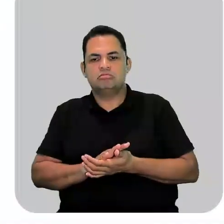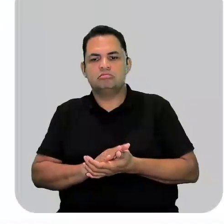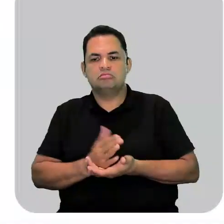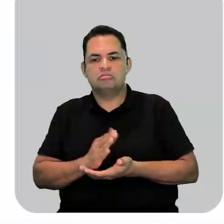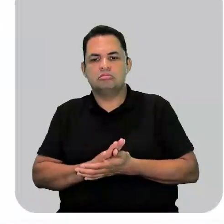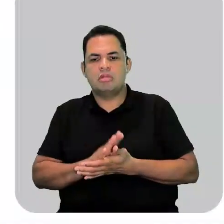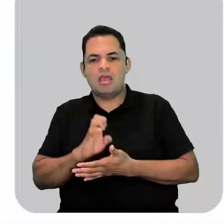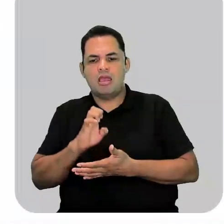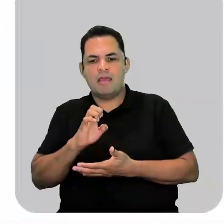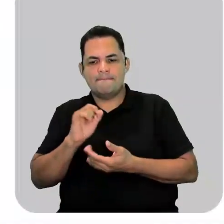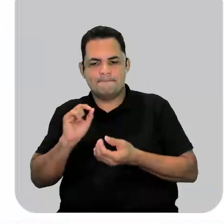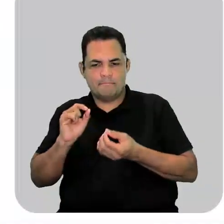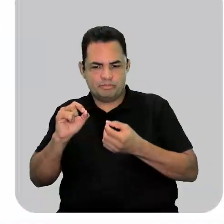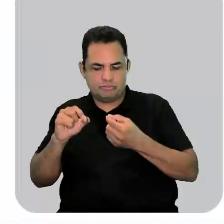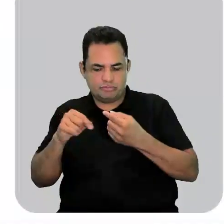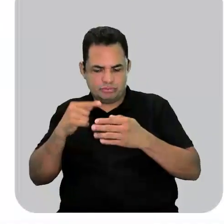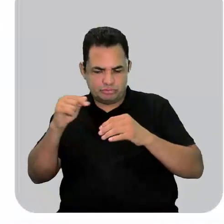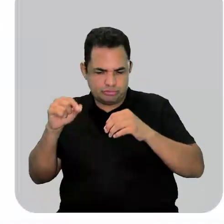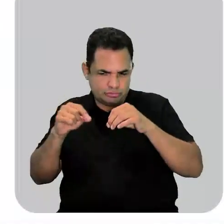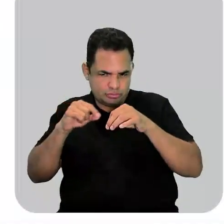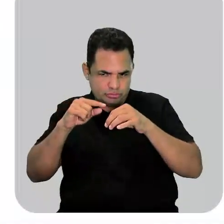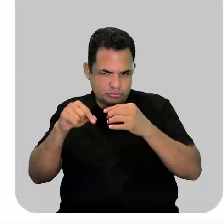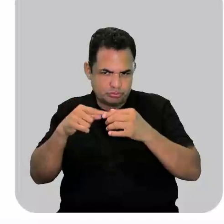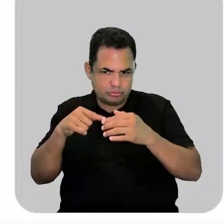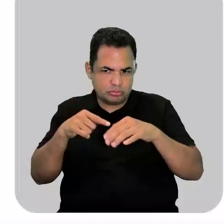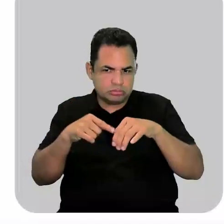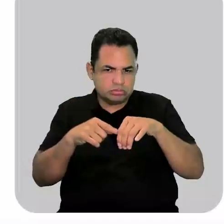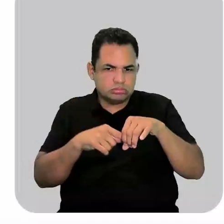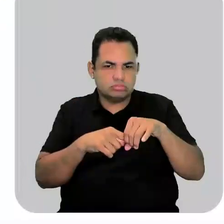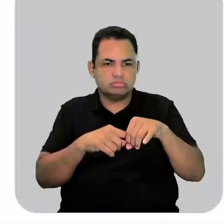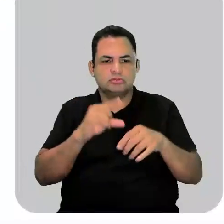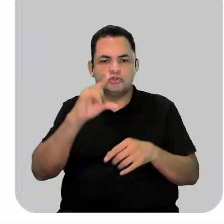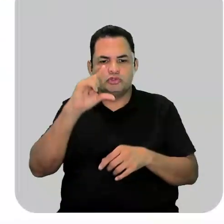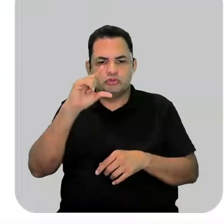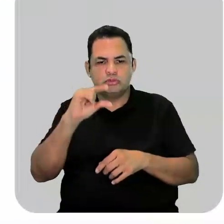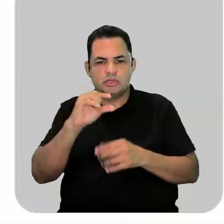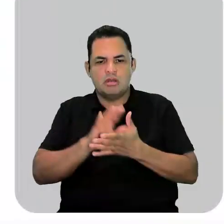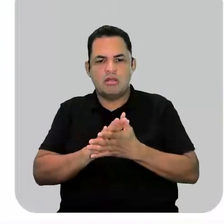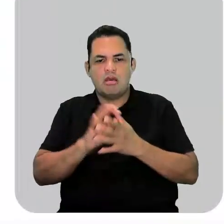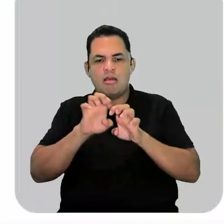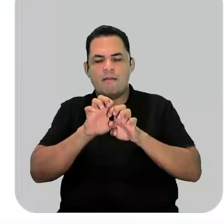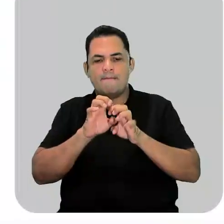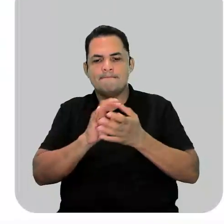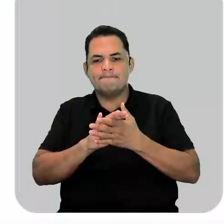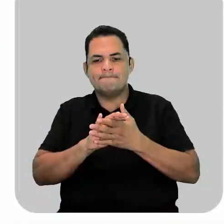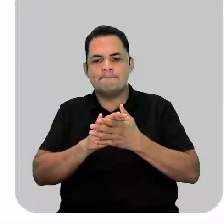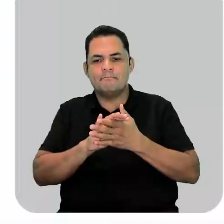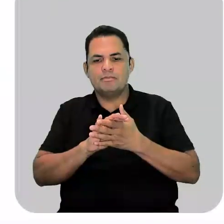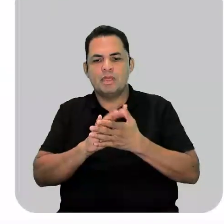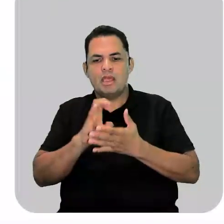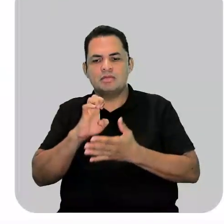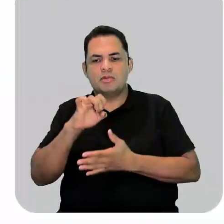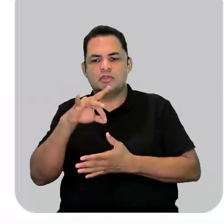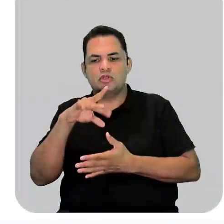de espermatogênese, alteração da morfologia dos